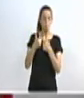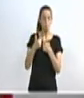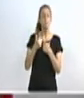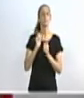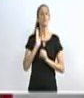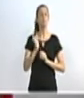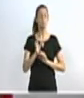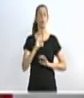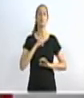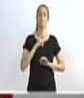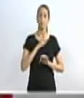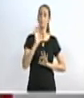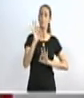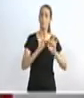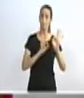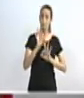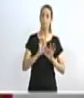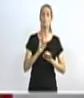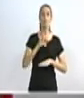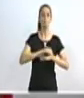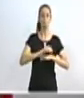da engenharia para executar para esse ano.